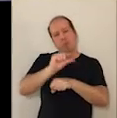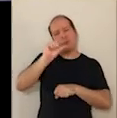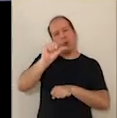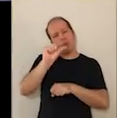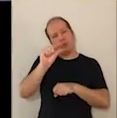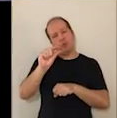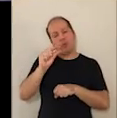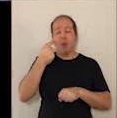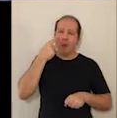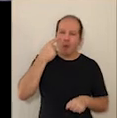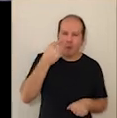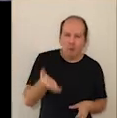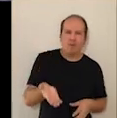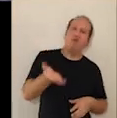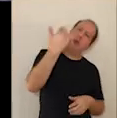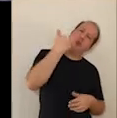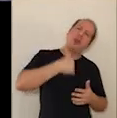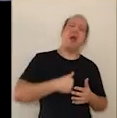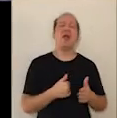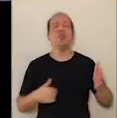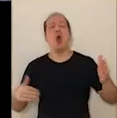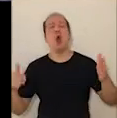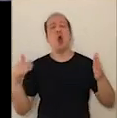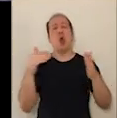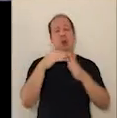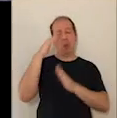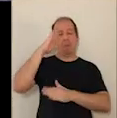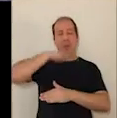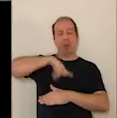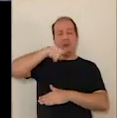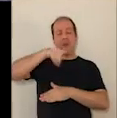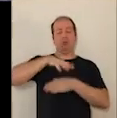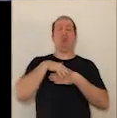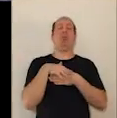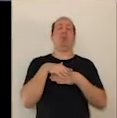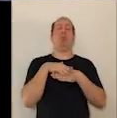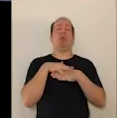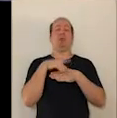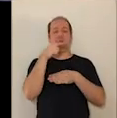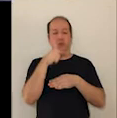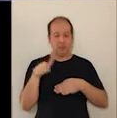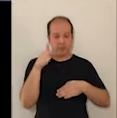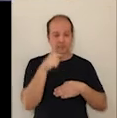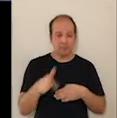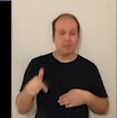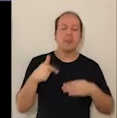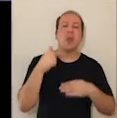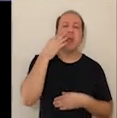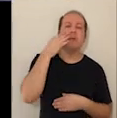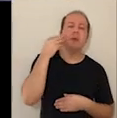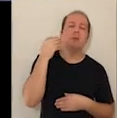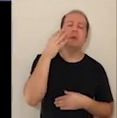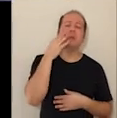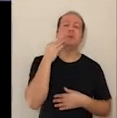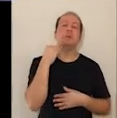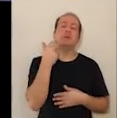pouco. Vamos lá. Que a enfermidade e todos os males recaiam sobre o senhor. Volpone